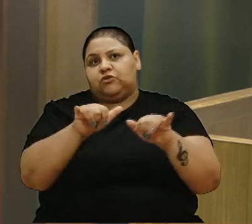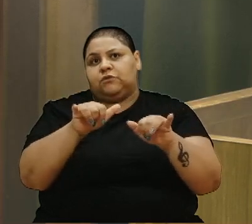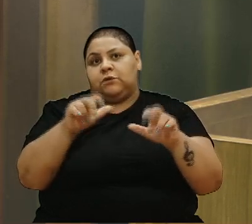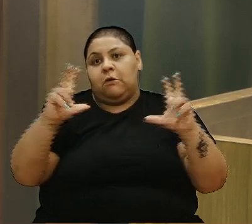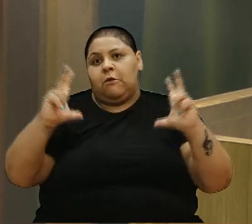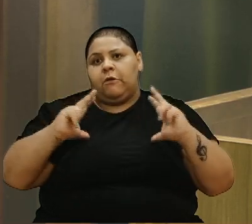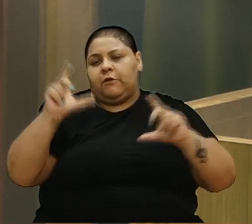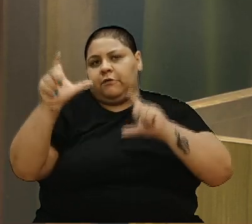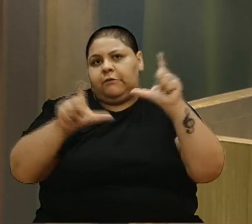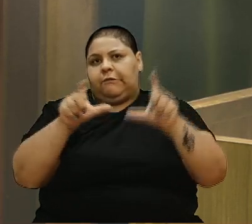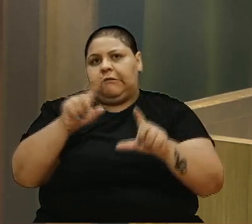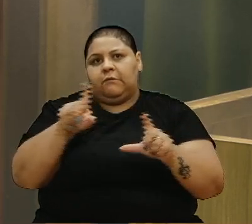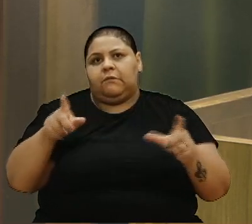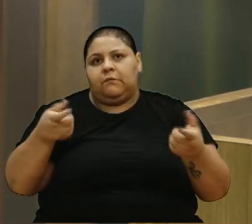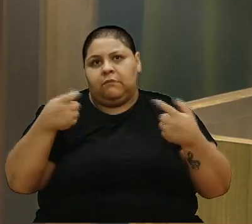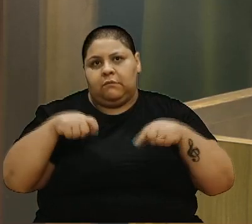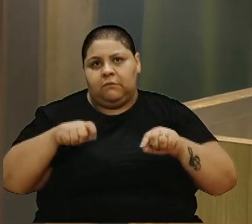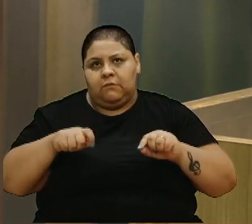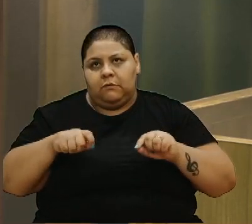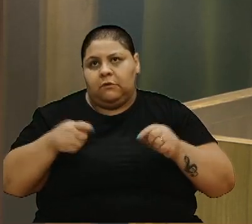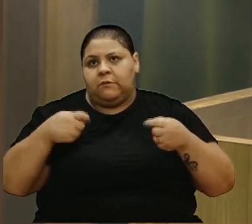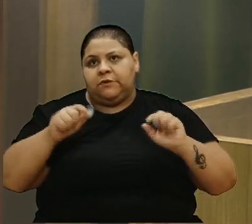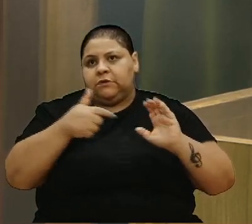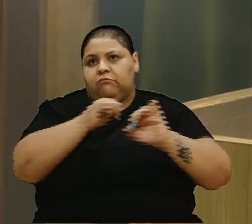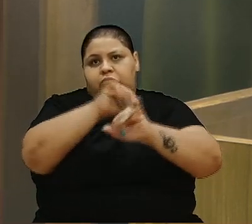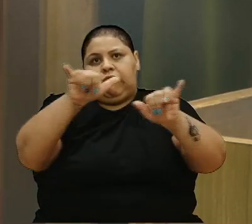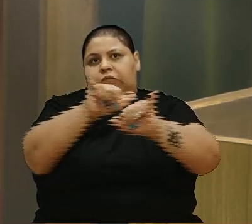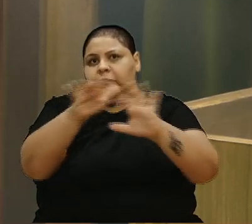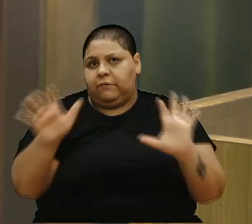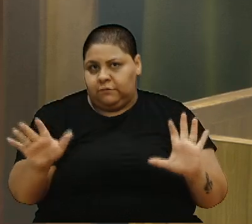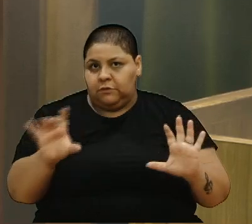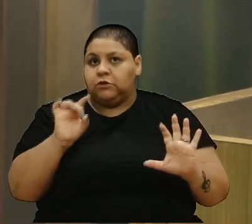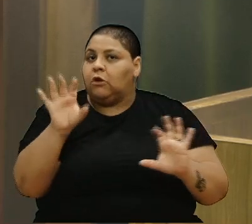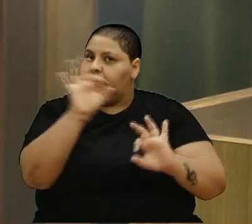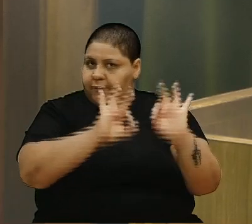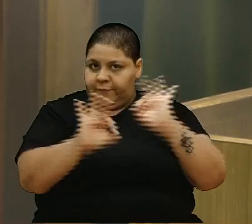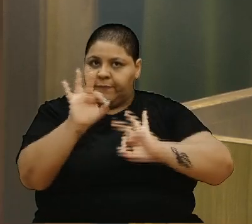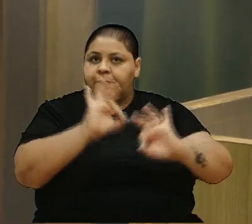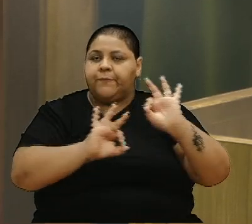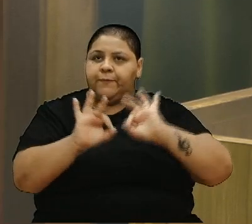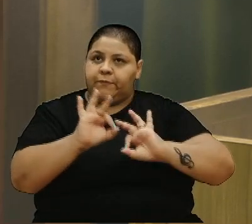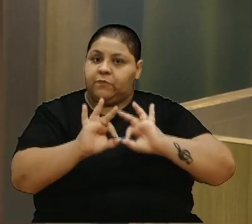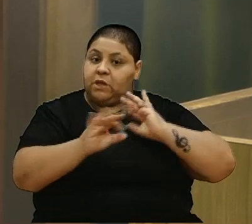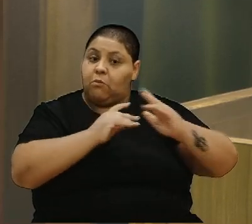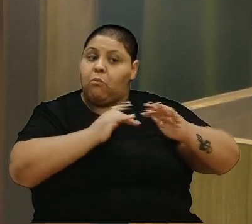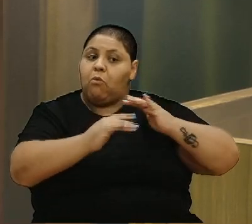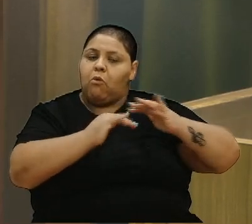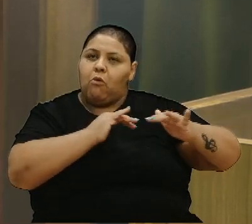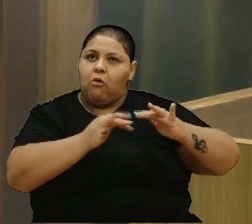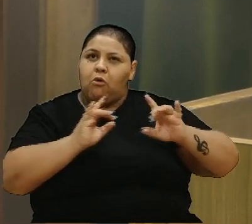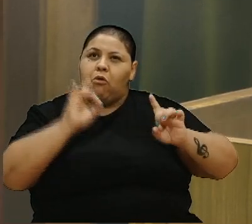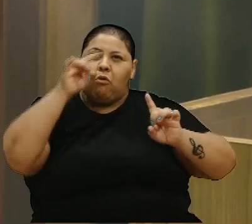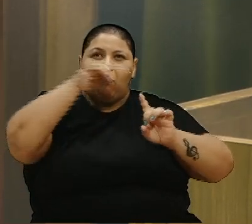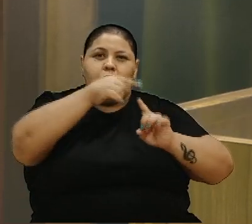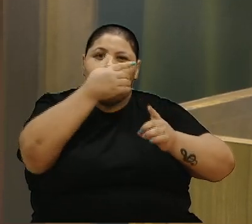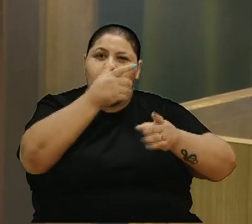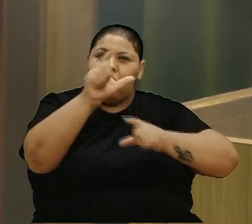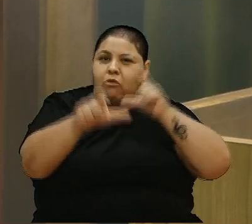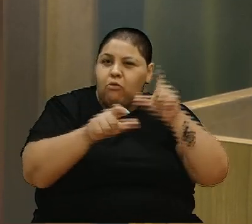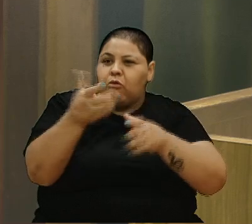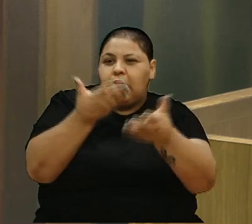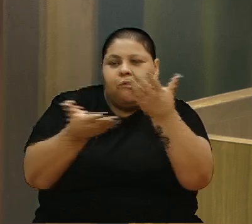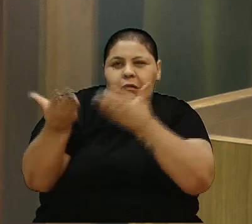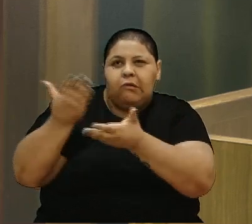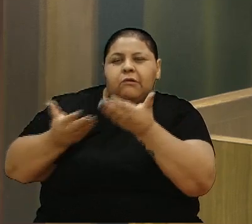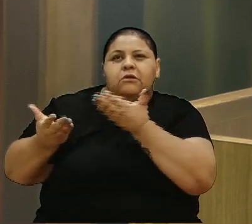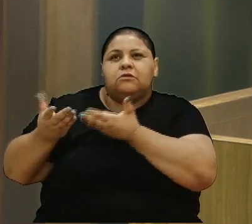não necessariamente precisam ser repassados. Então, só para nós organizarmos esse fluxo, a fim de todas as pessoas serem